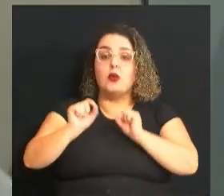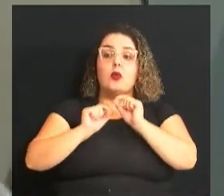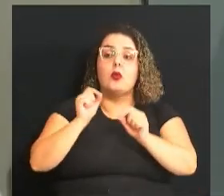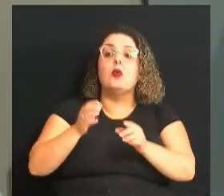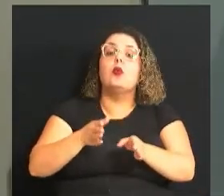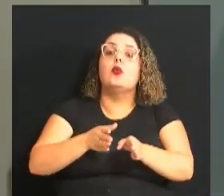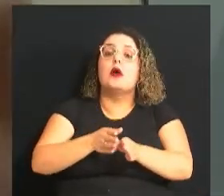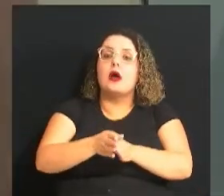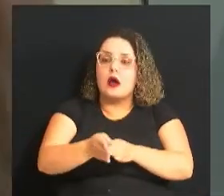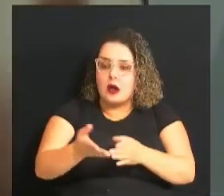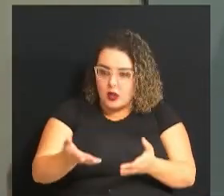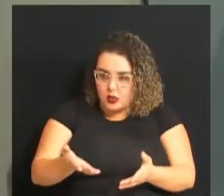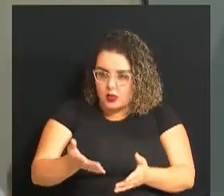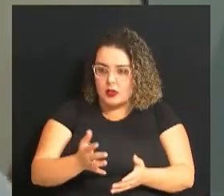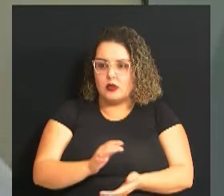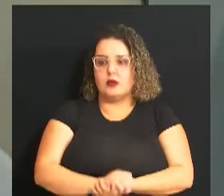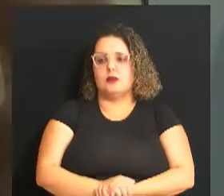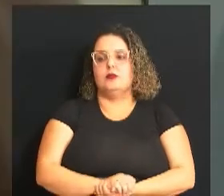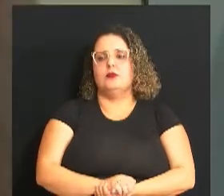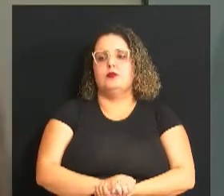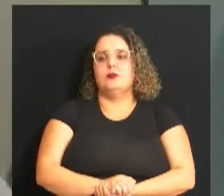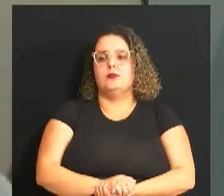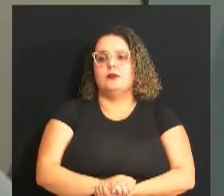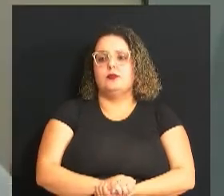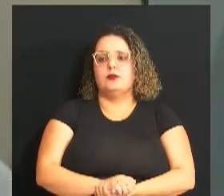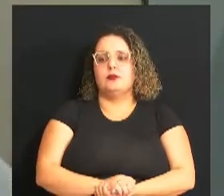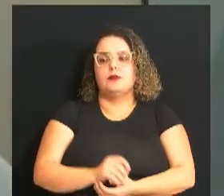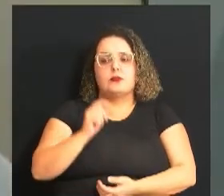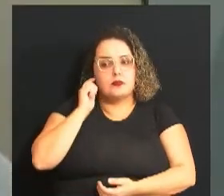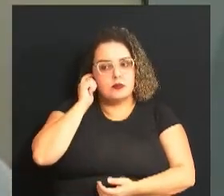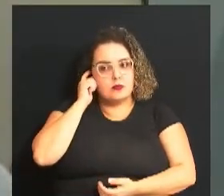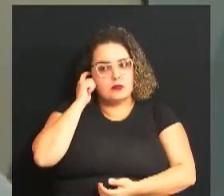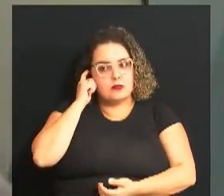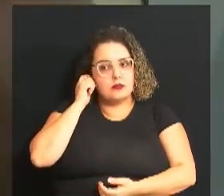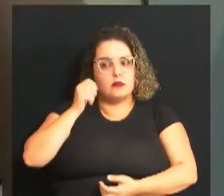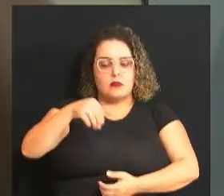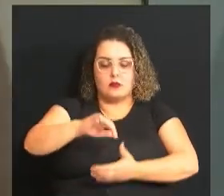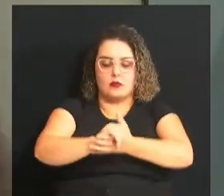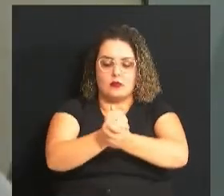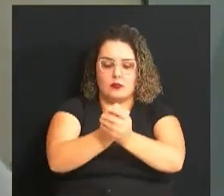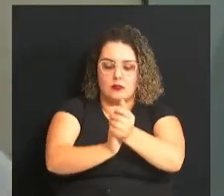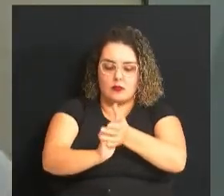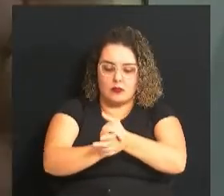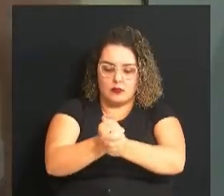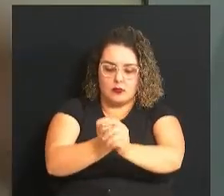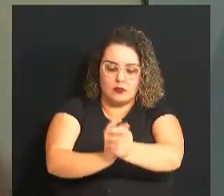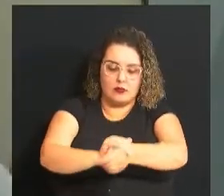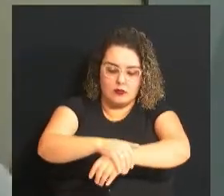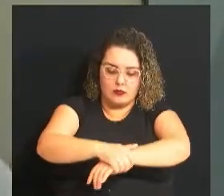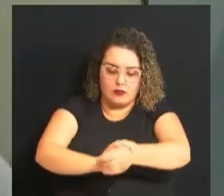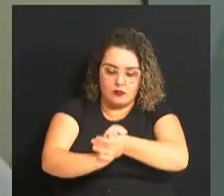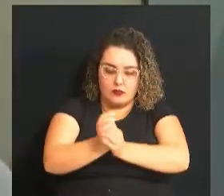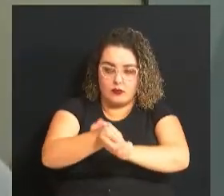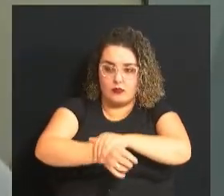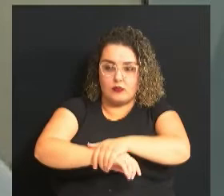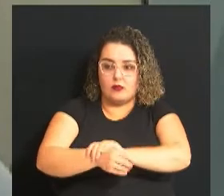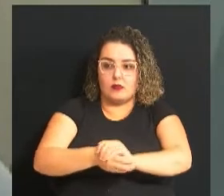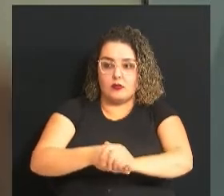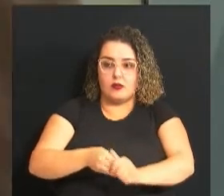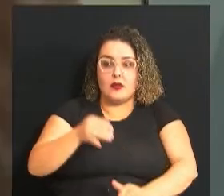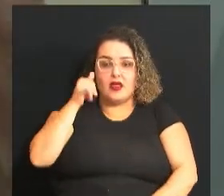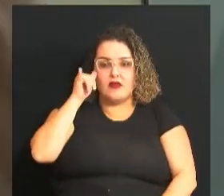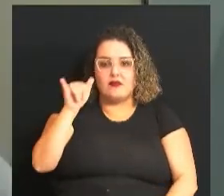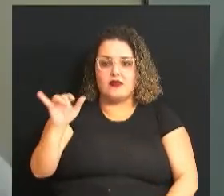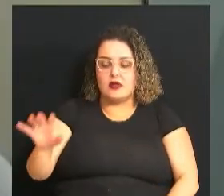orienta? Procurar lavar sempre as mãozinhas, evitar colocar a mão na boca suja,